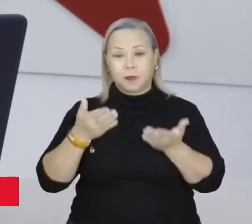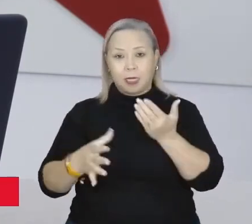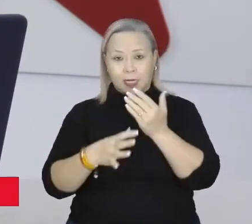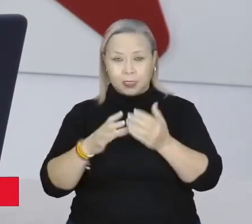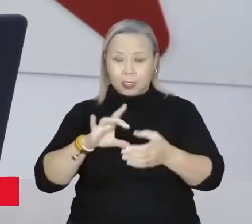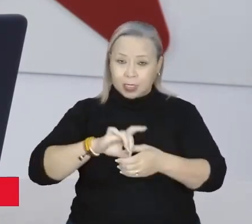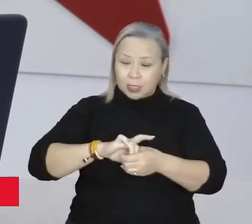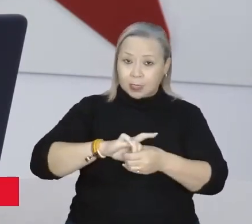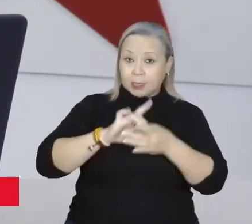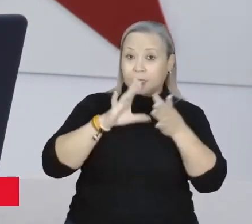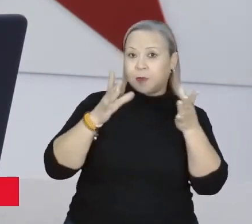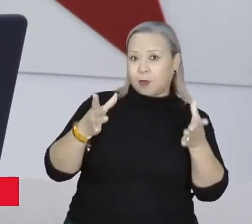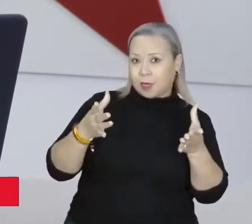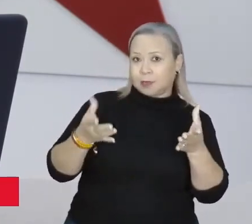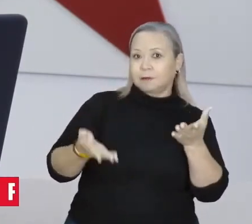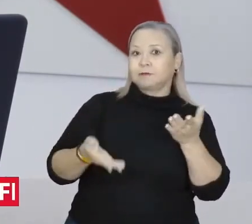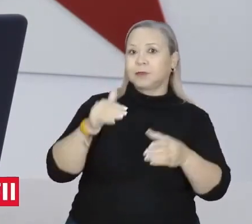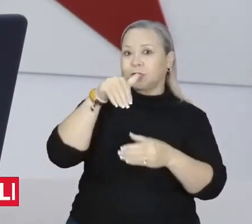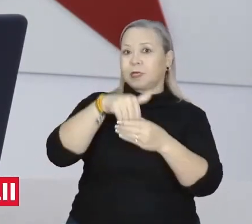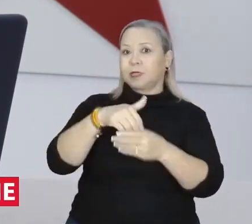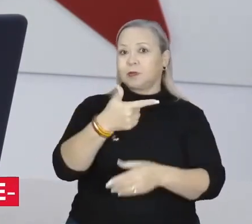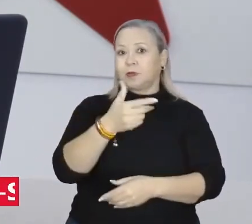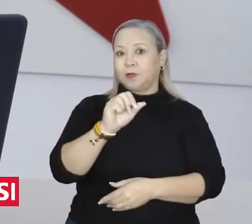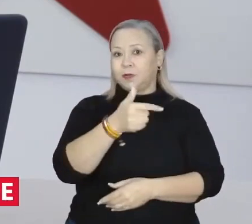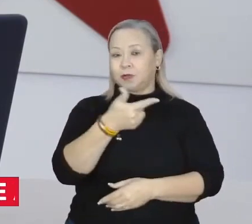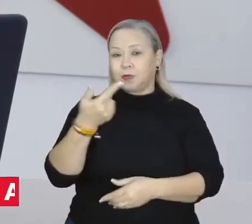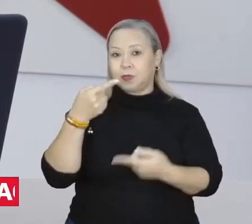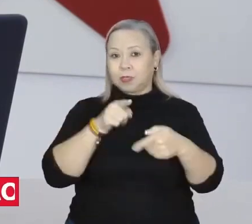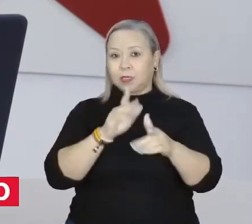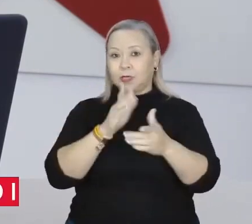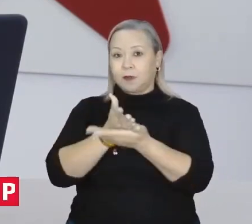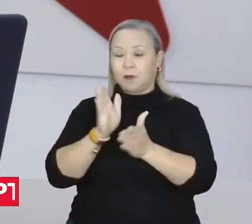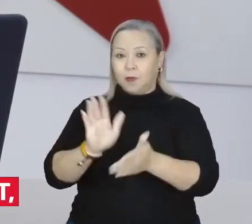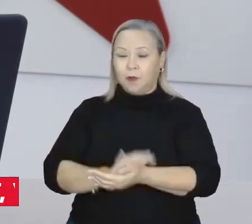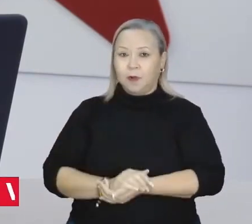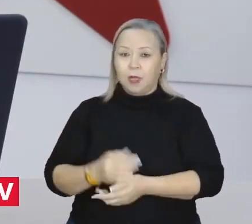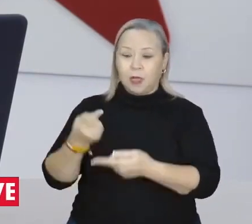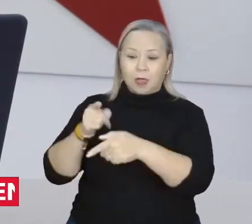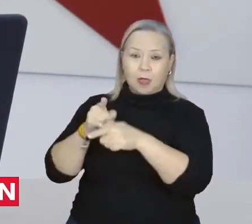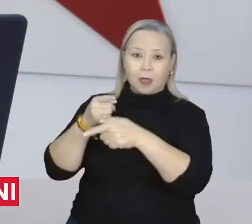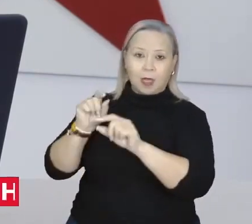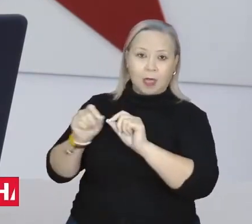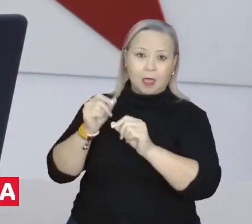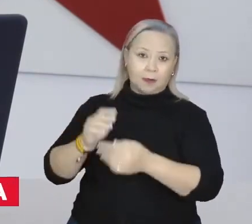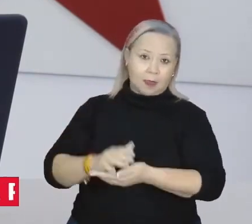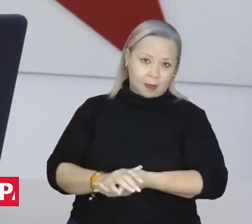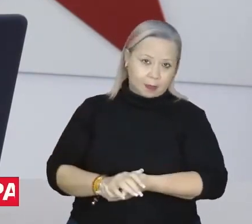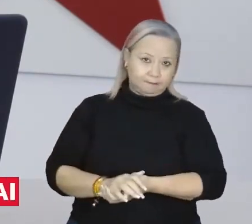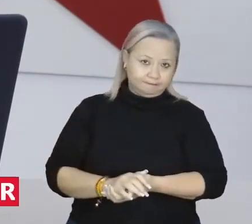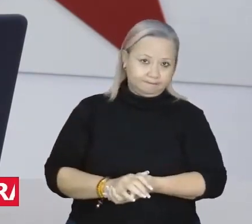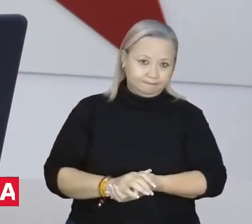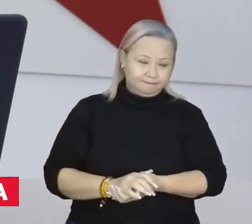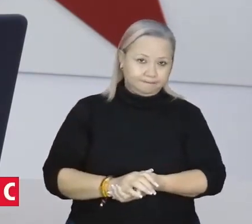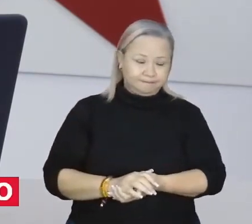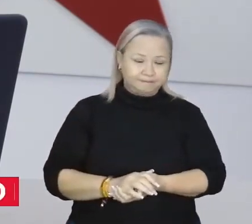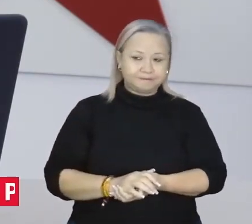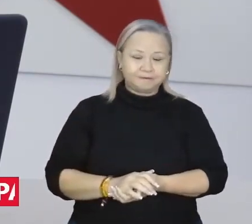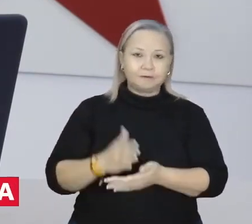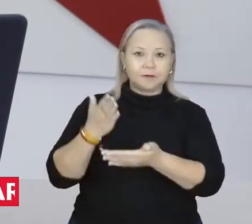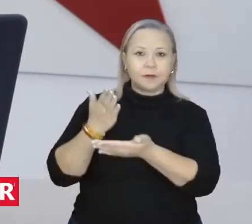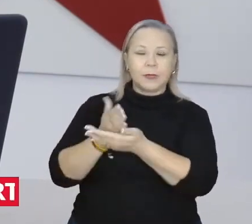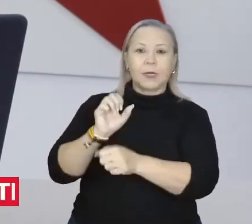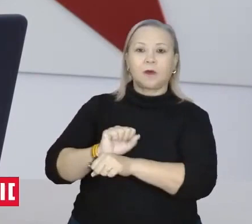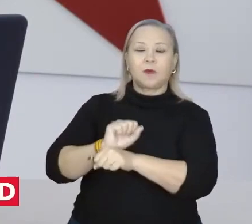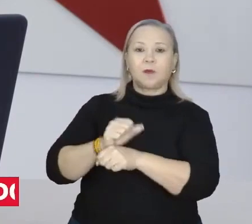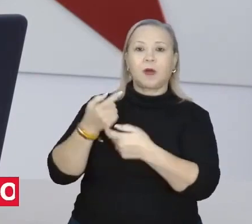durante as eleições de 2022 e combateu ataques ao Estado constitucional. Moraes ainda defendeu a confiabilidade